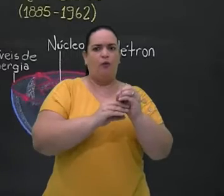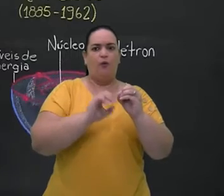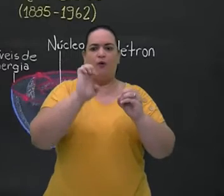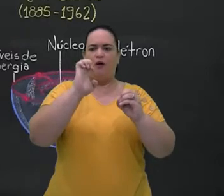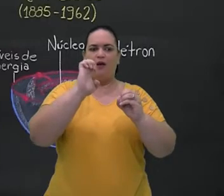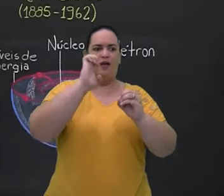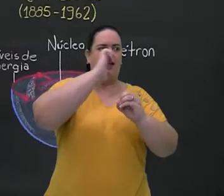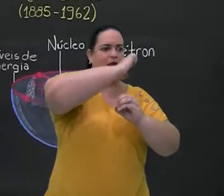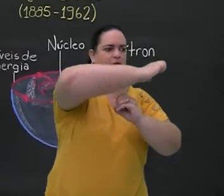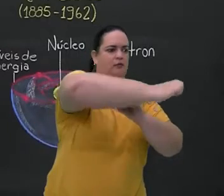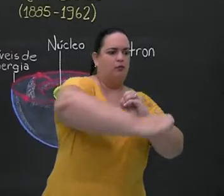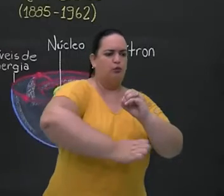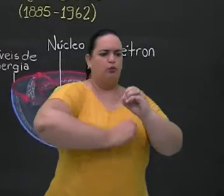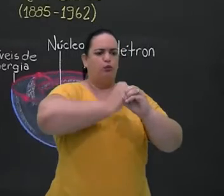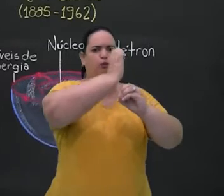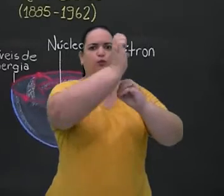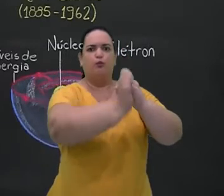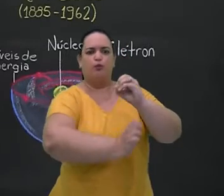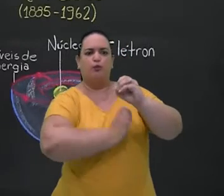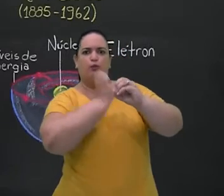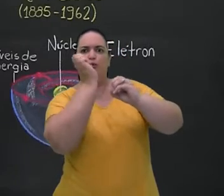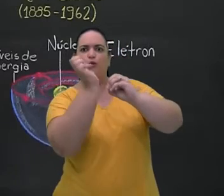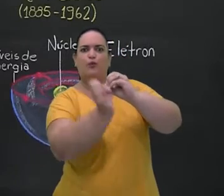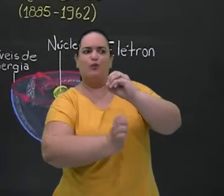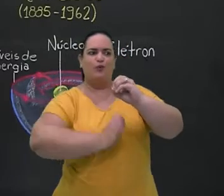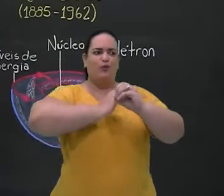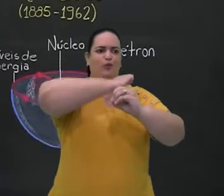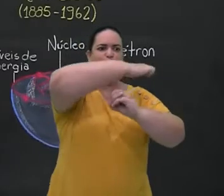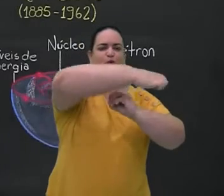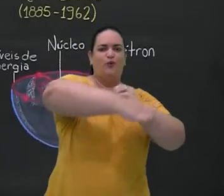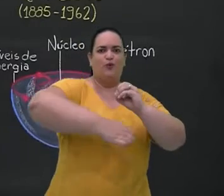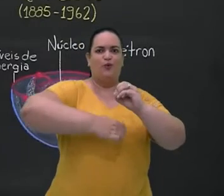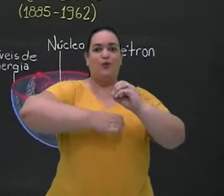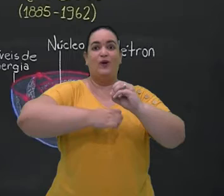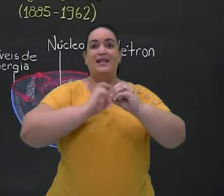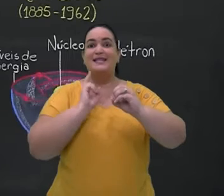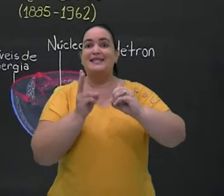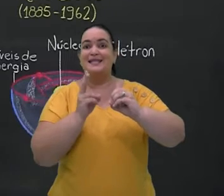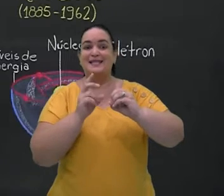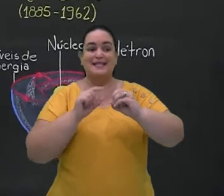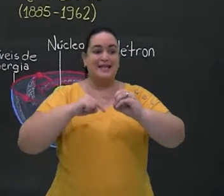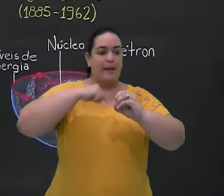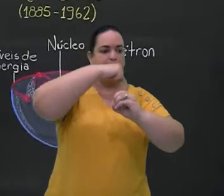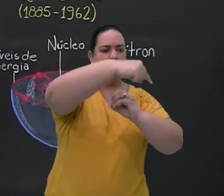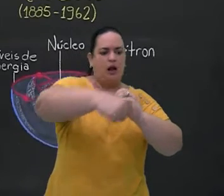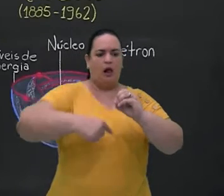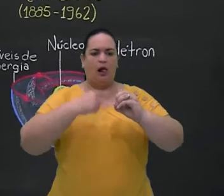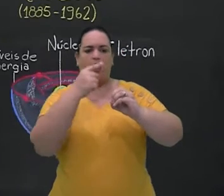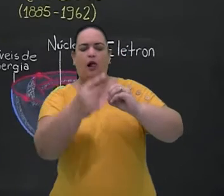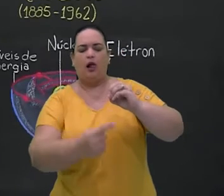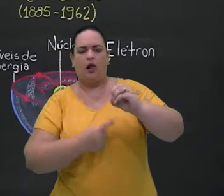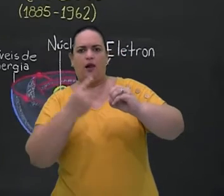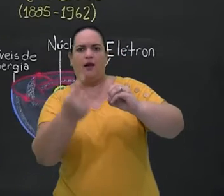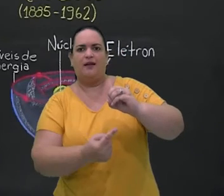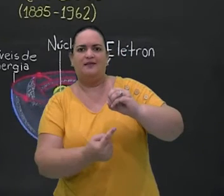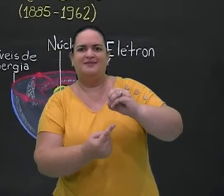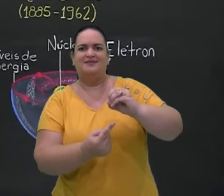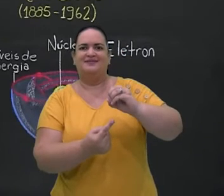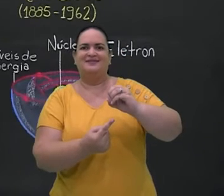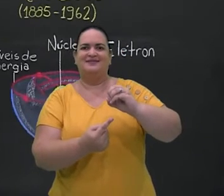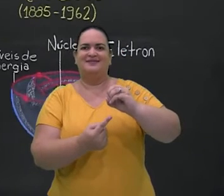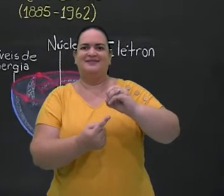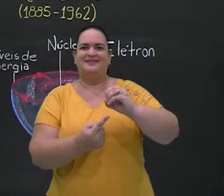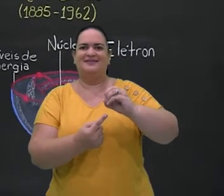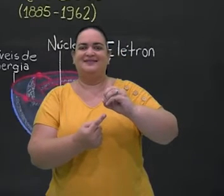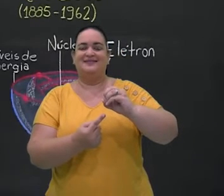seguindo trajetórias circulares, por ele denominada de órbitas, e onde essas órbitas, para impedir a colisão de elétron com